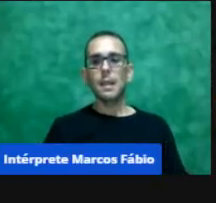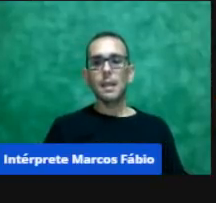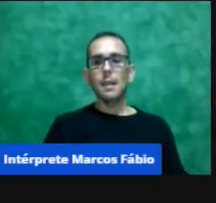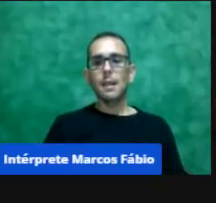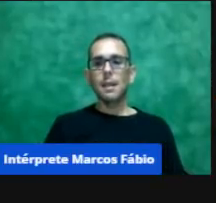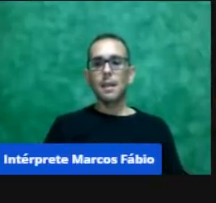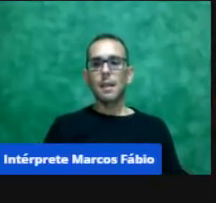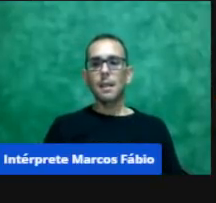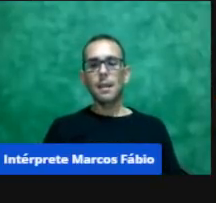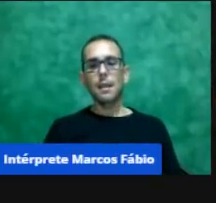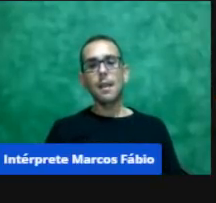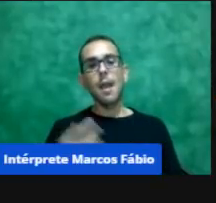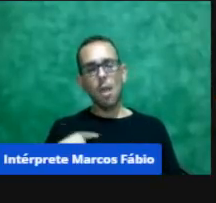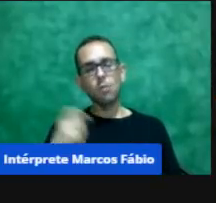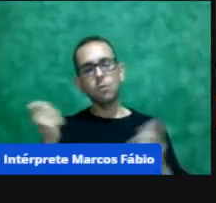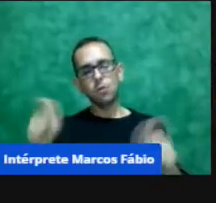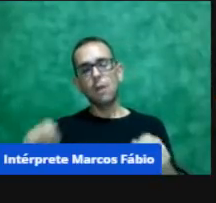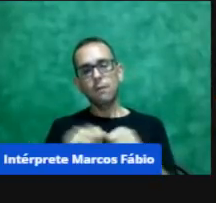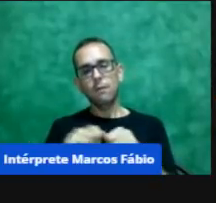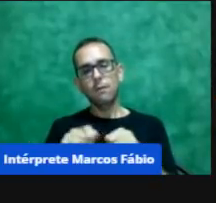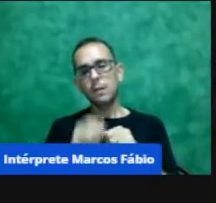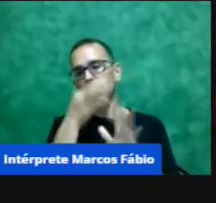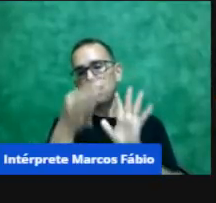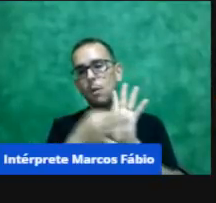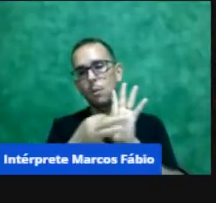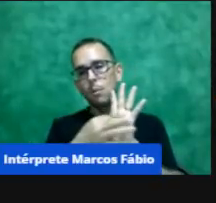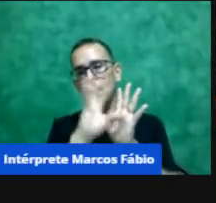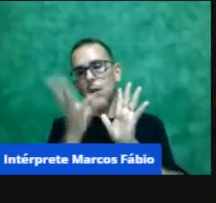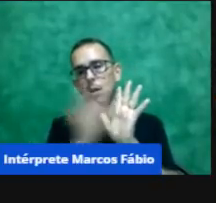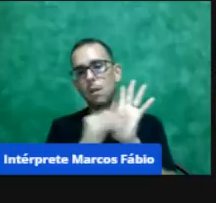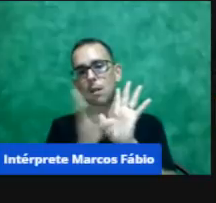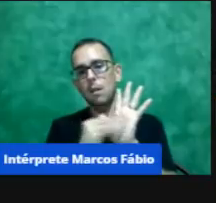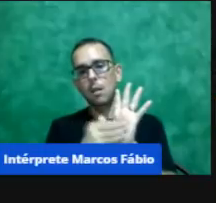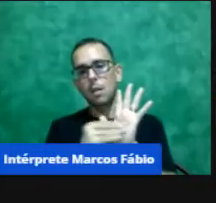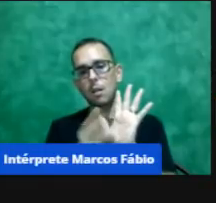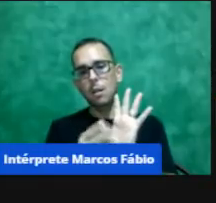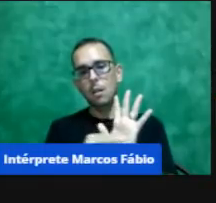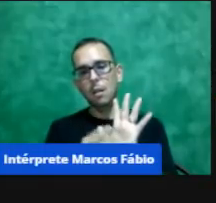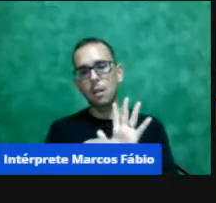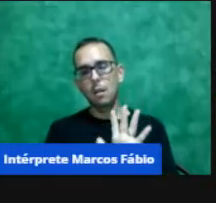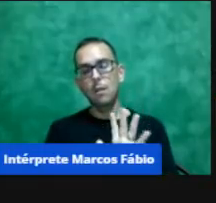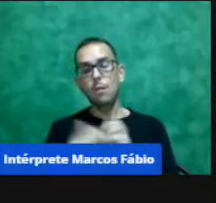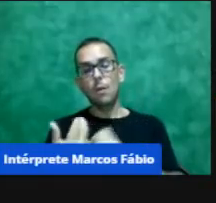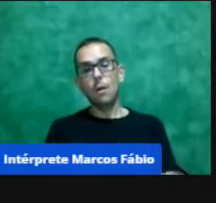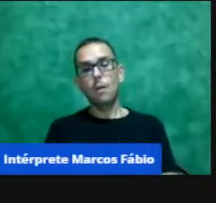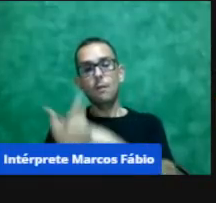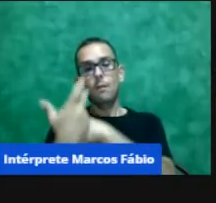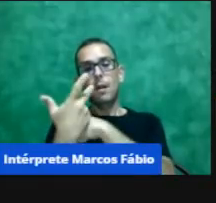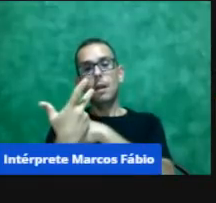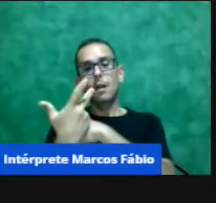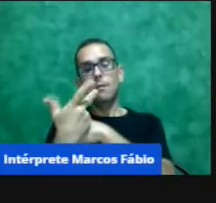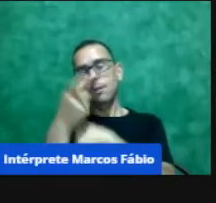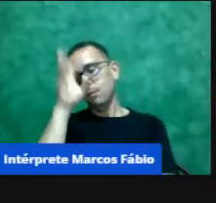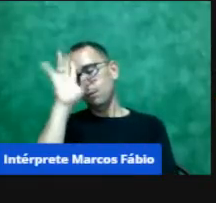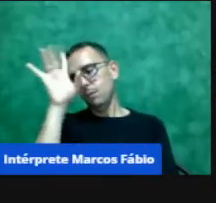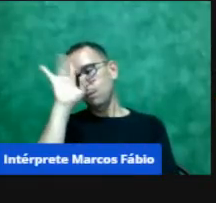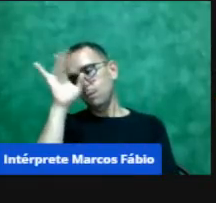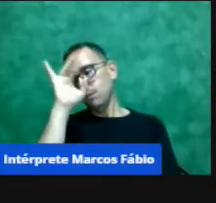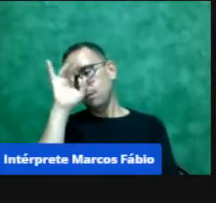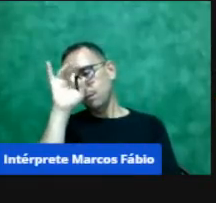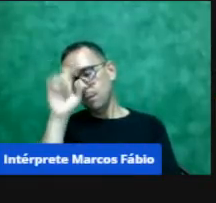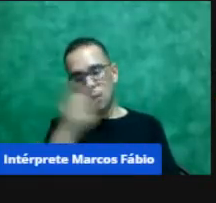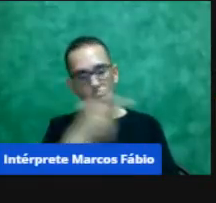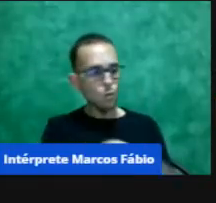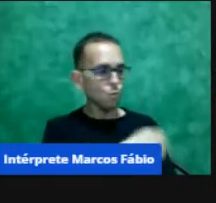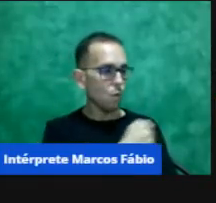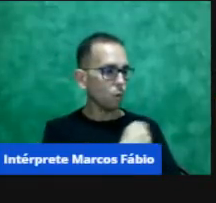Eu fazia, né, essas atividades, propunha, colocava todas as descrições, e eu gravava o vídeo da parte teórica, e os alunos,